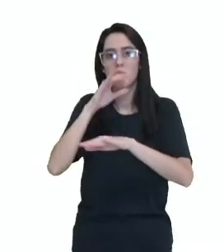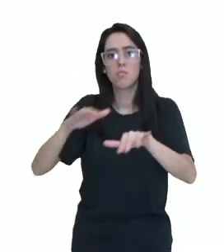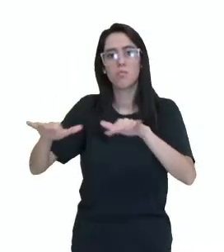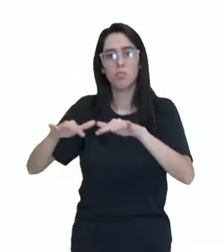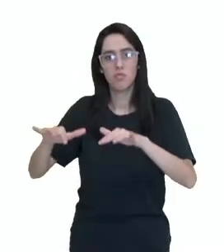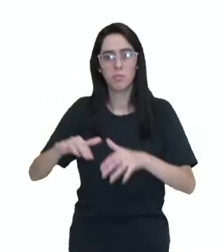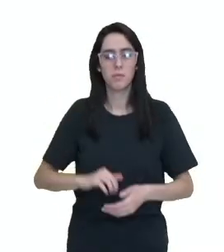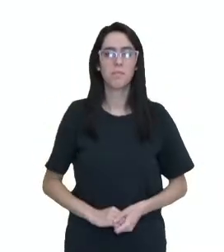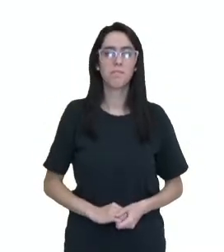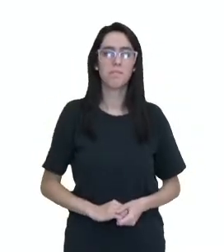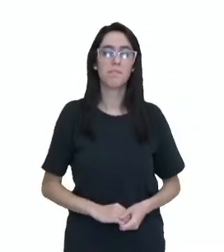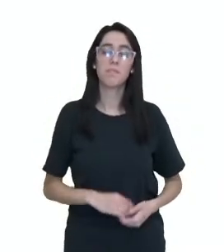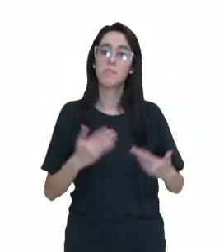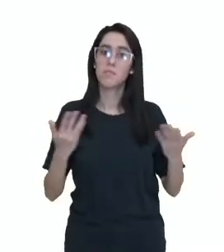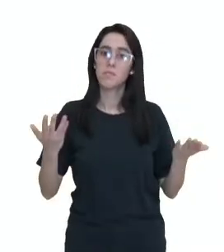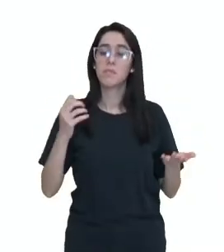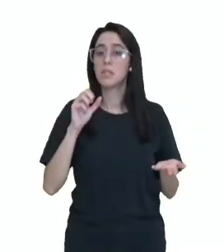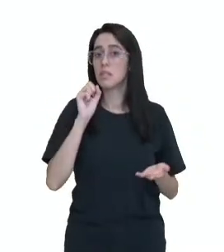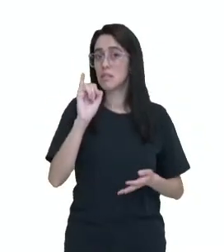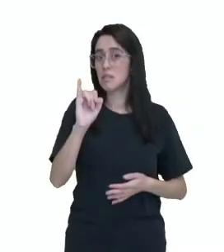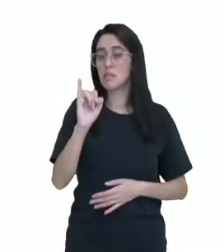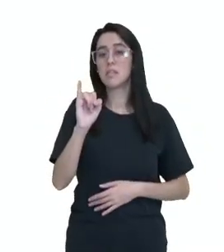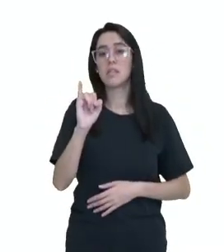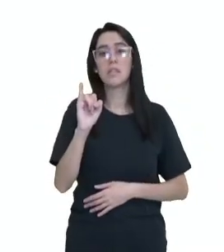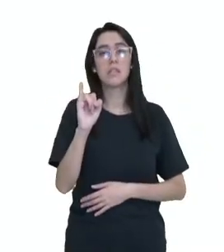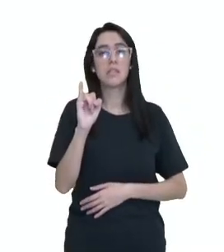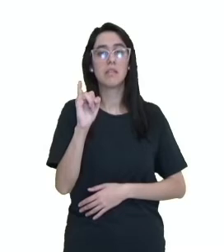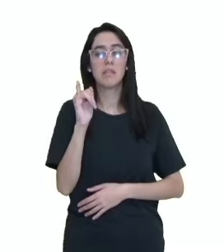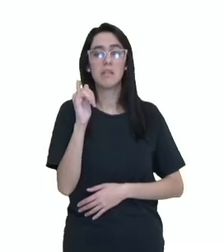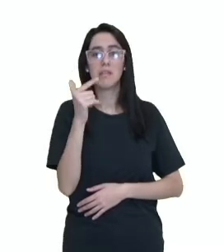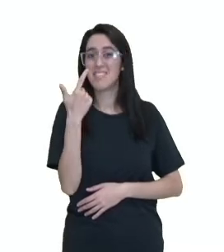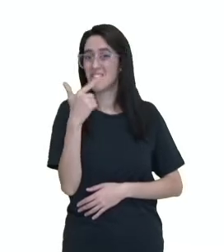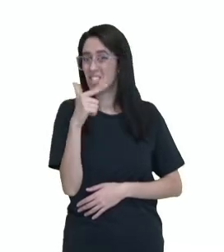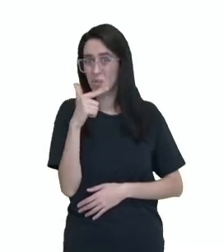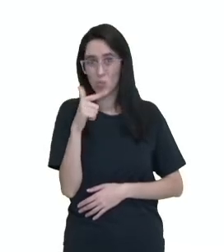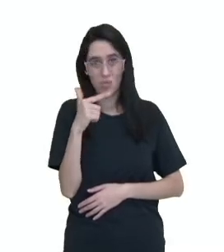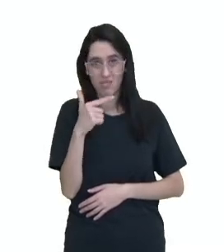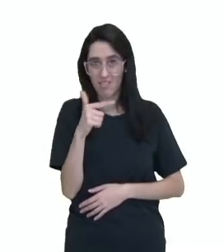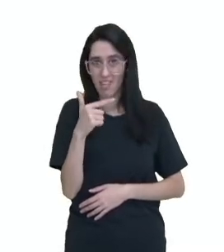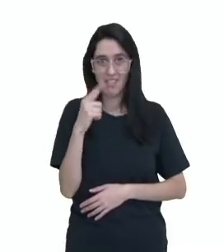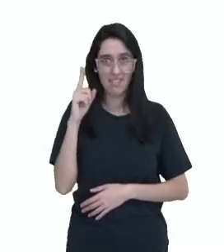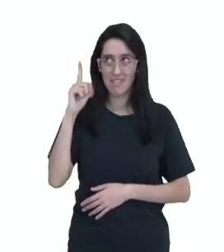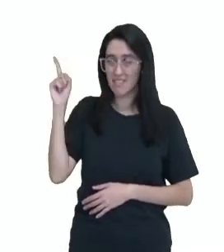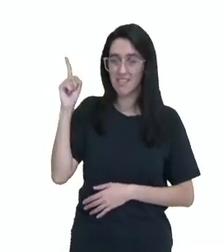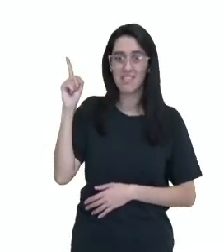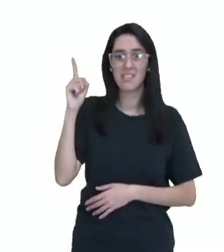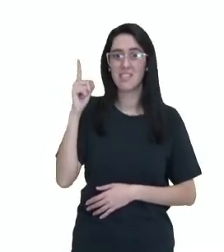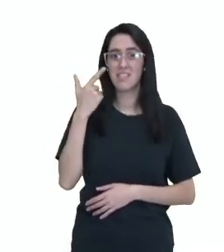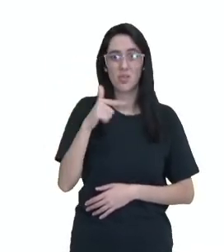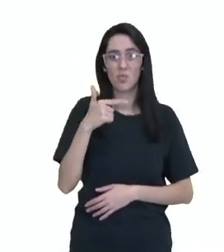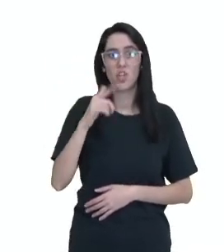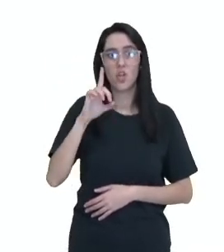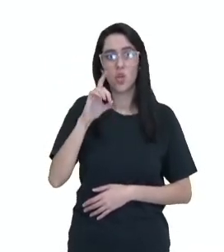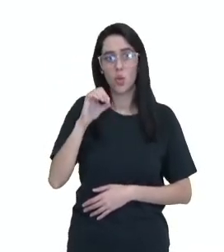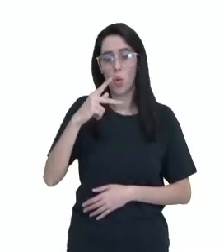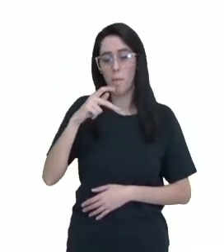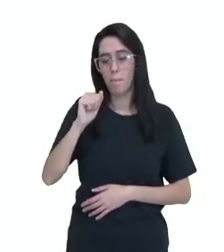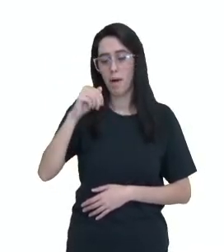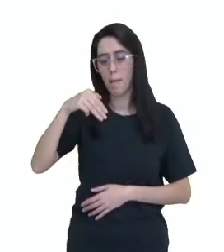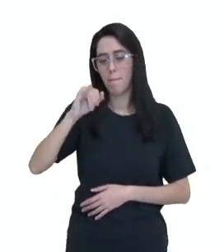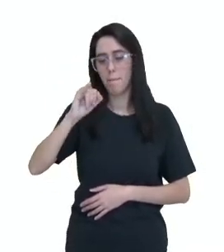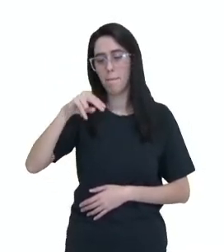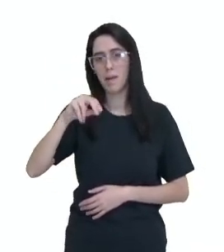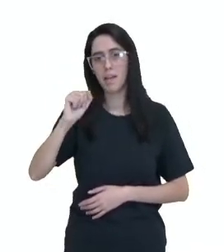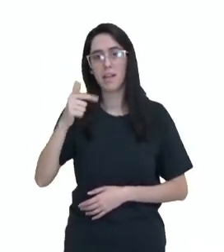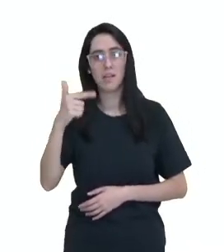movimento. Quando ela não tem essa substância, né, nas sinapses, ocorre